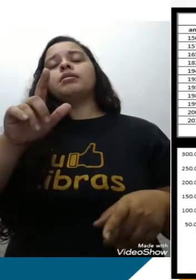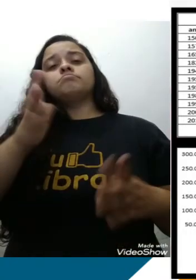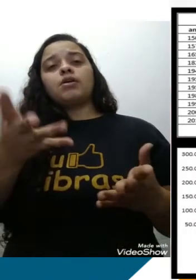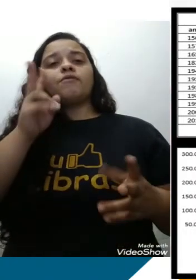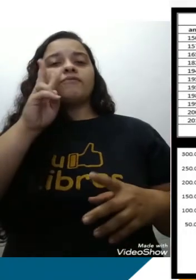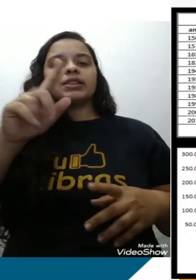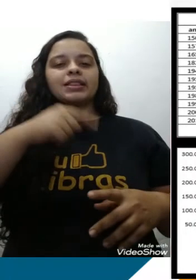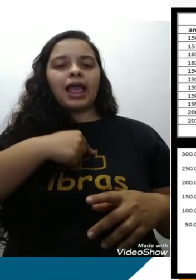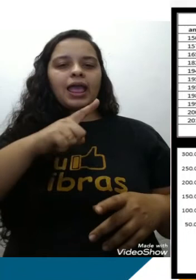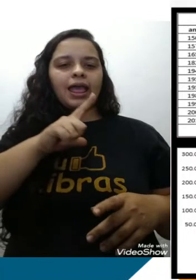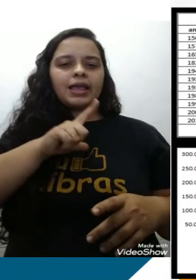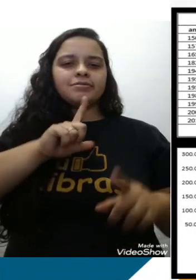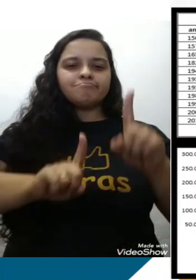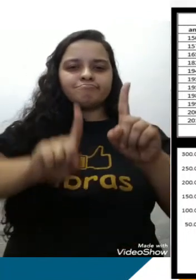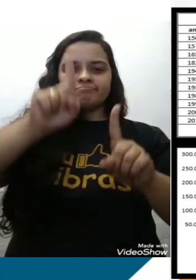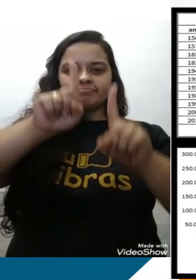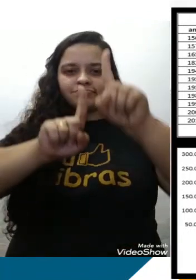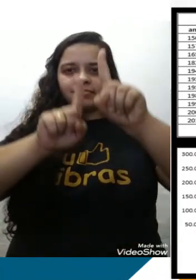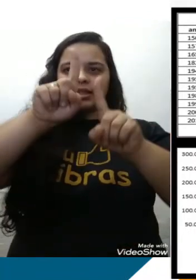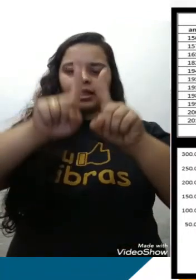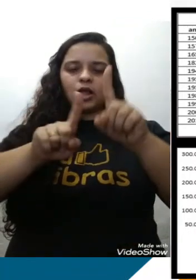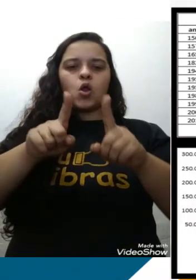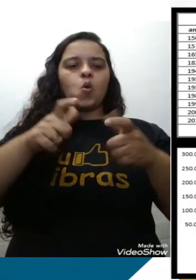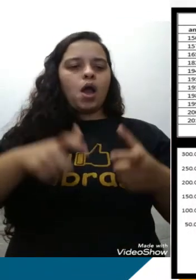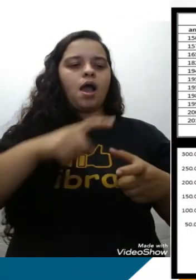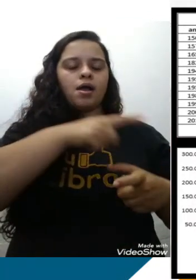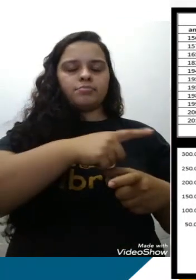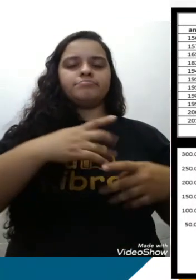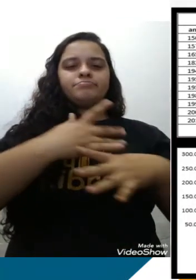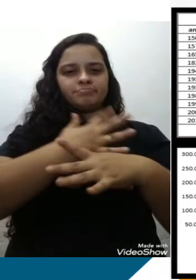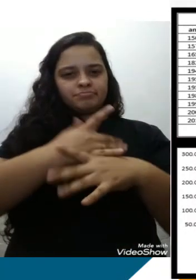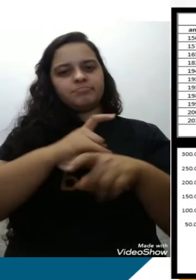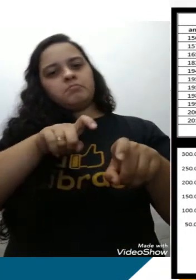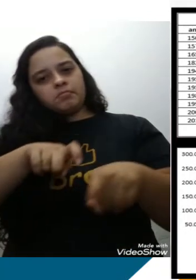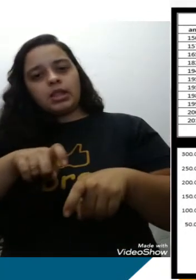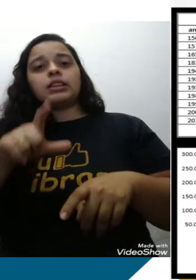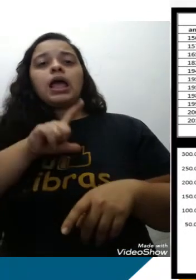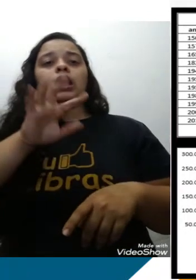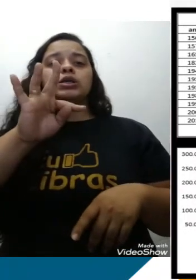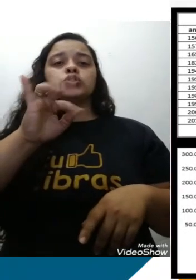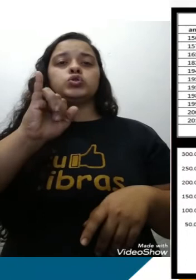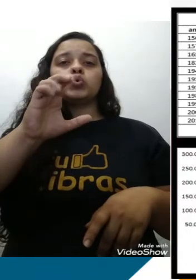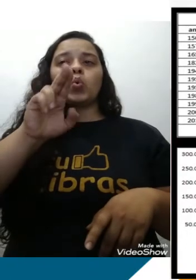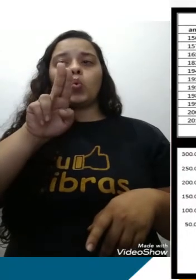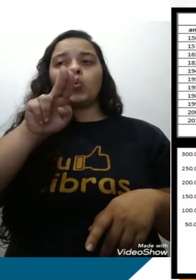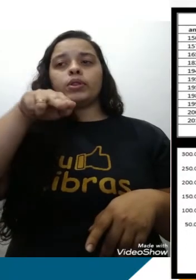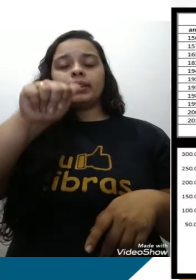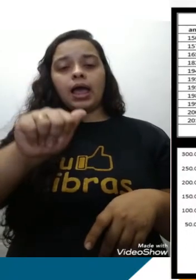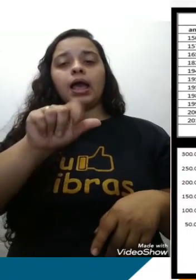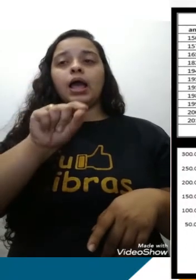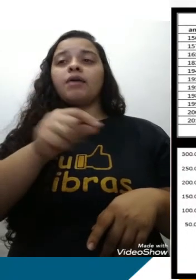por esse censo, do crescimento de indígenas na zona urbana. O povo ticuna, né, residente do Amazonas, é o maior em